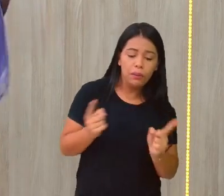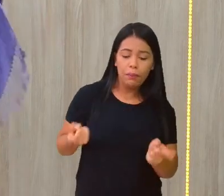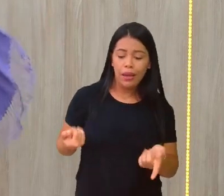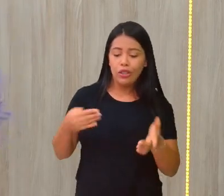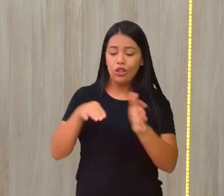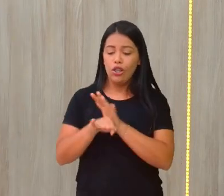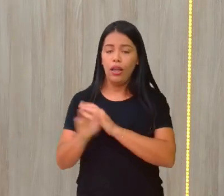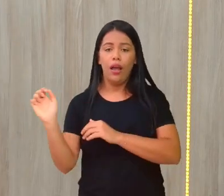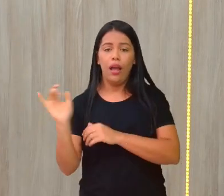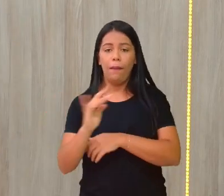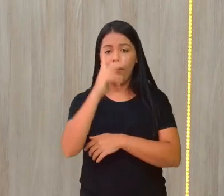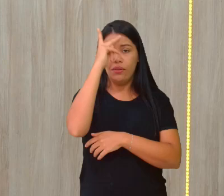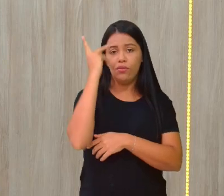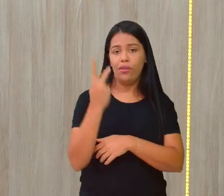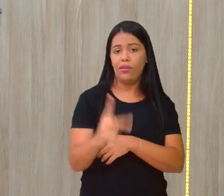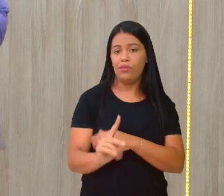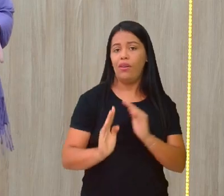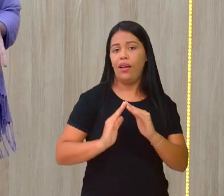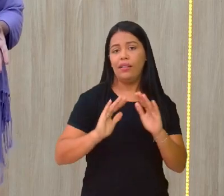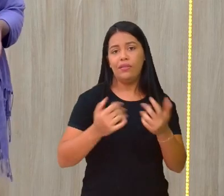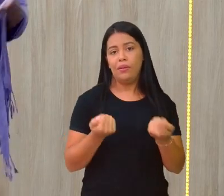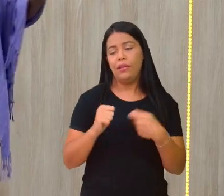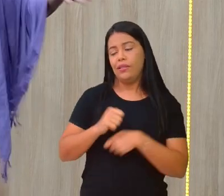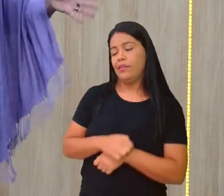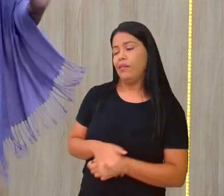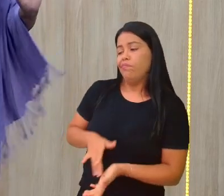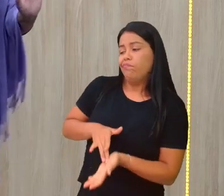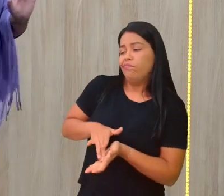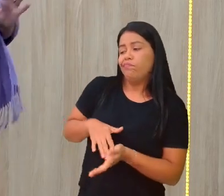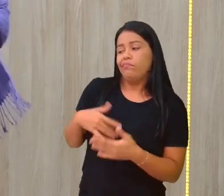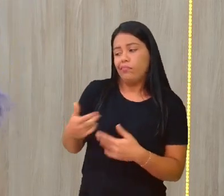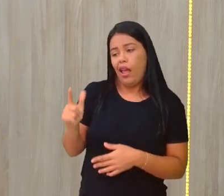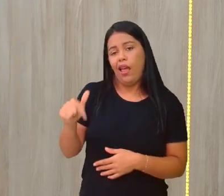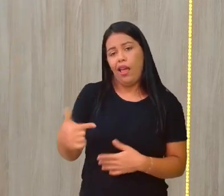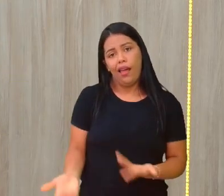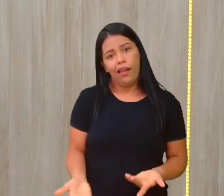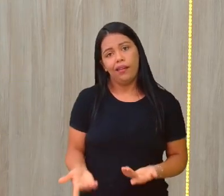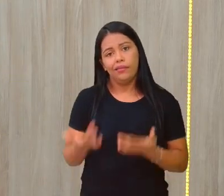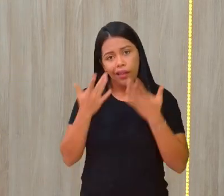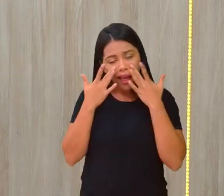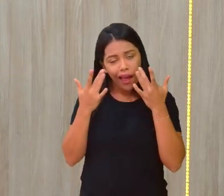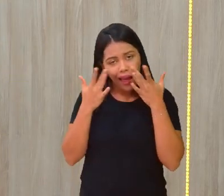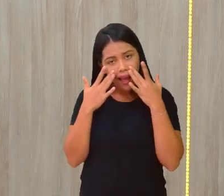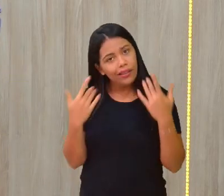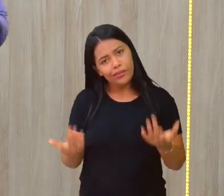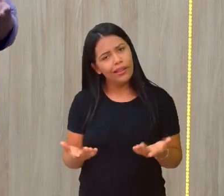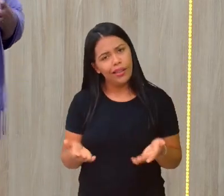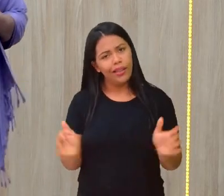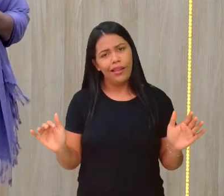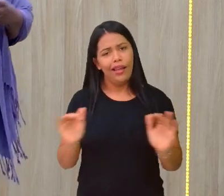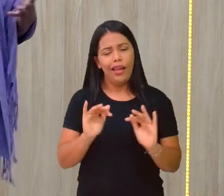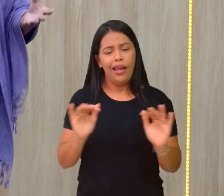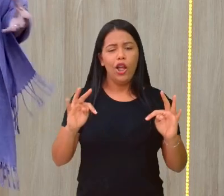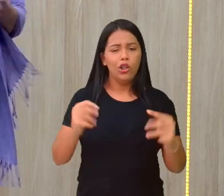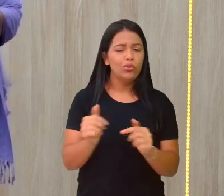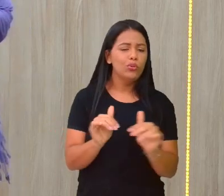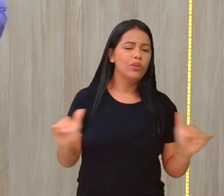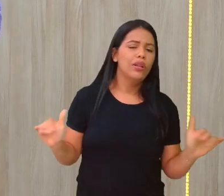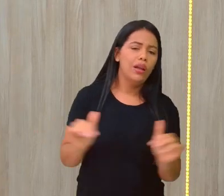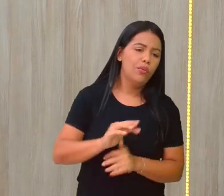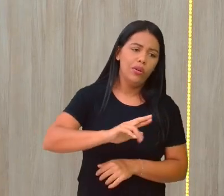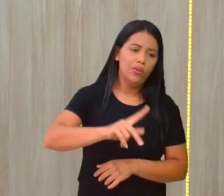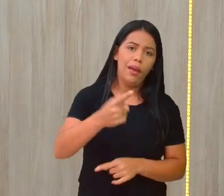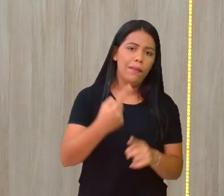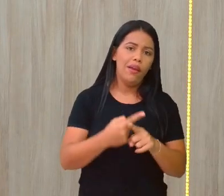brincar, você está sendo teatral, né? E tá tudo bem. E tá tudo bem. Isso não quer dizer que você seja alguém